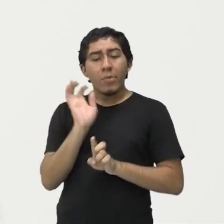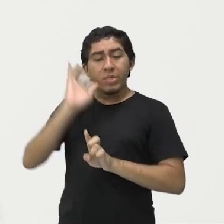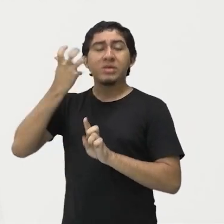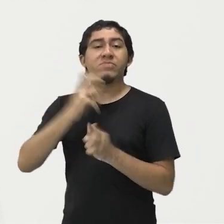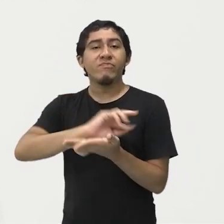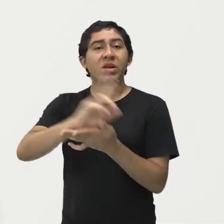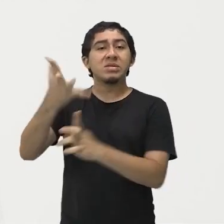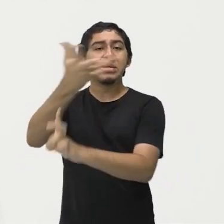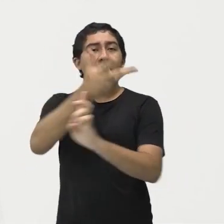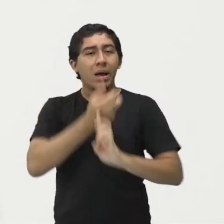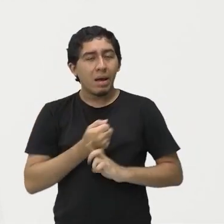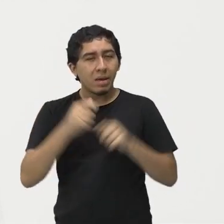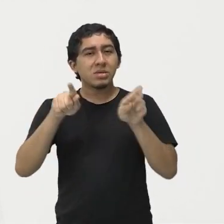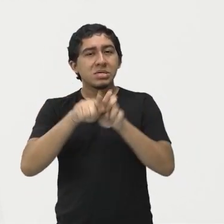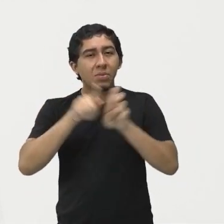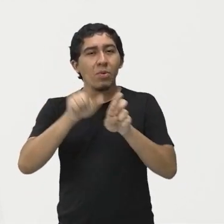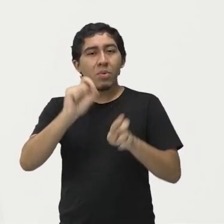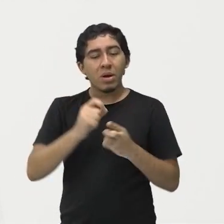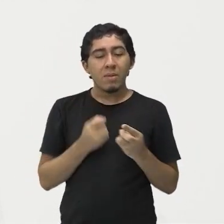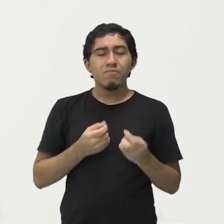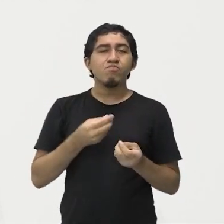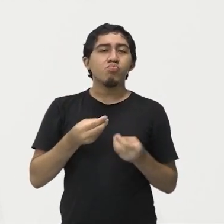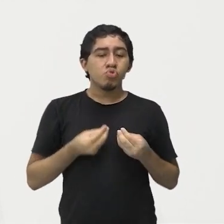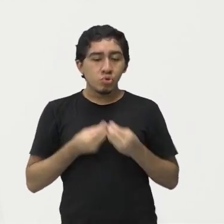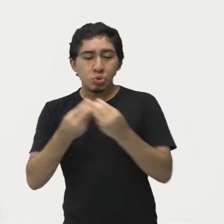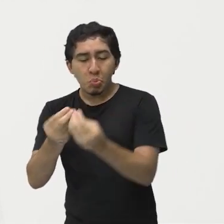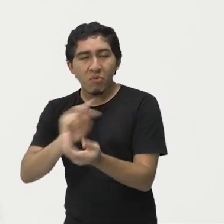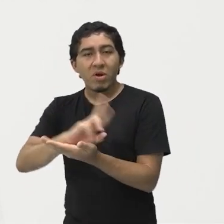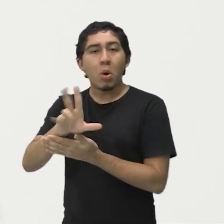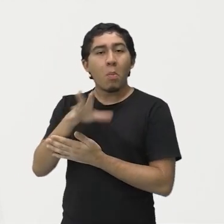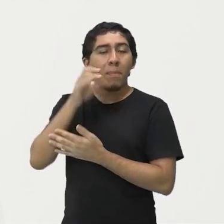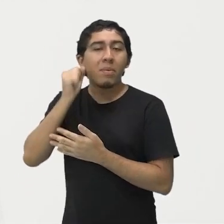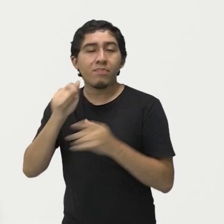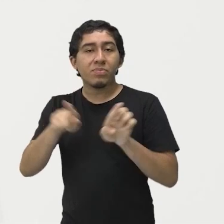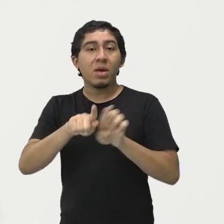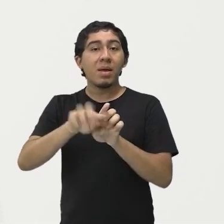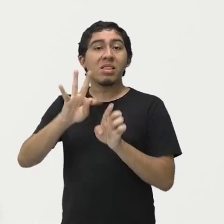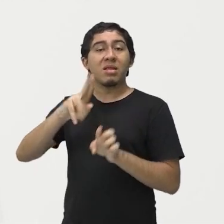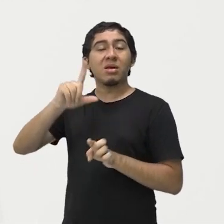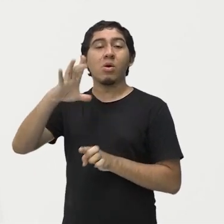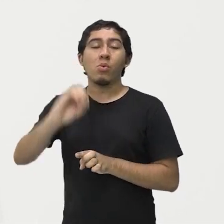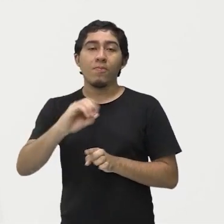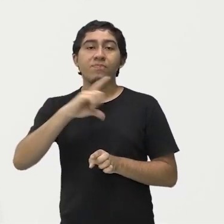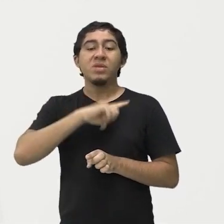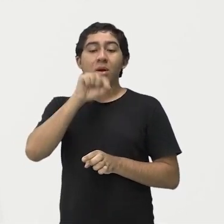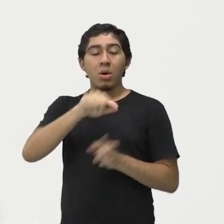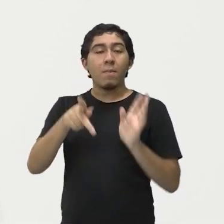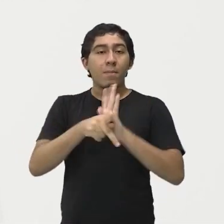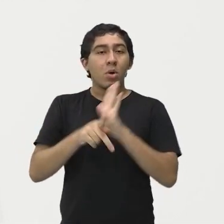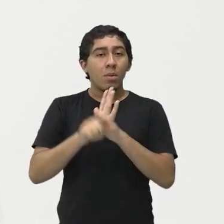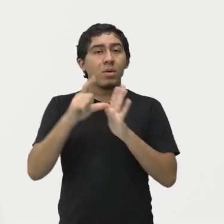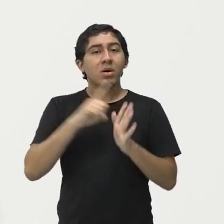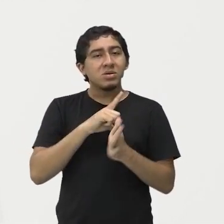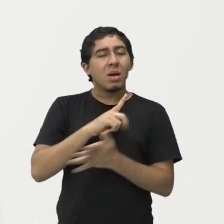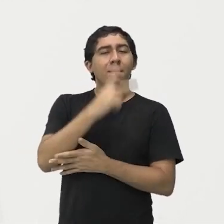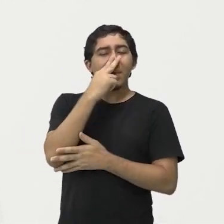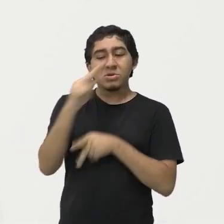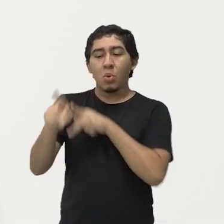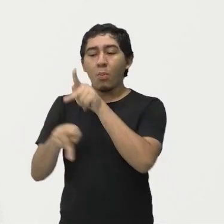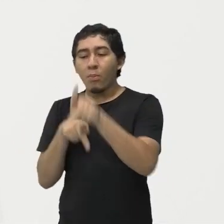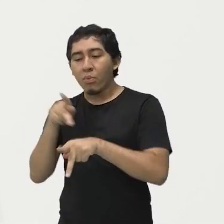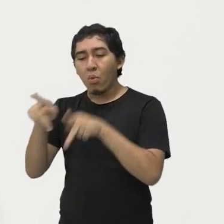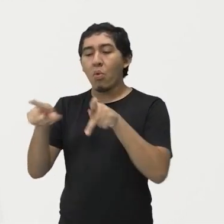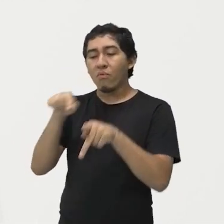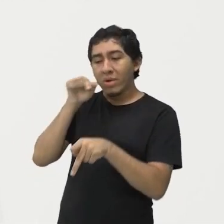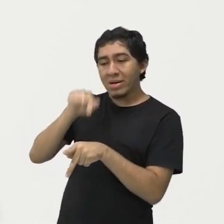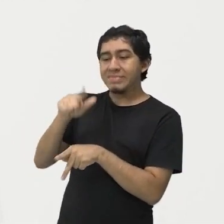distribuir pão e trigo. Esses eventos tinham a função de entreter a plebe,